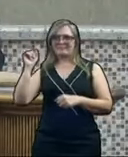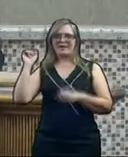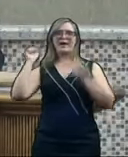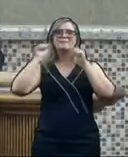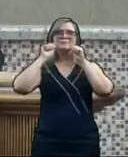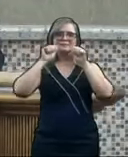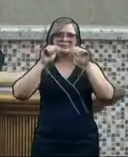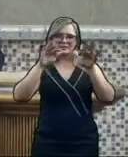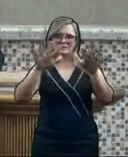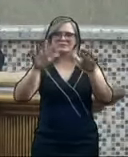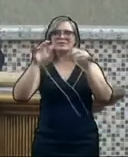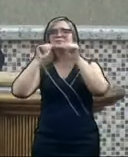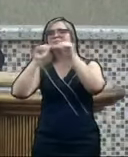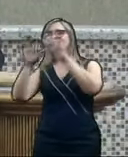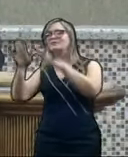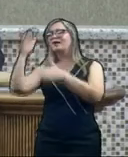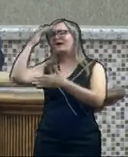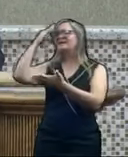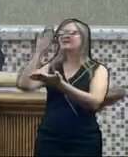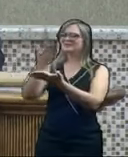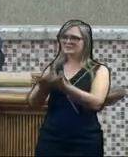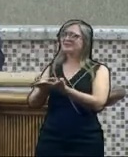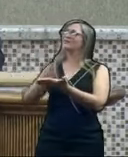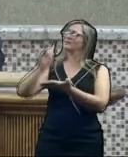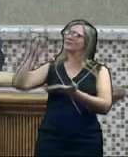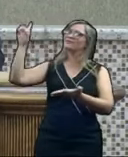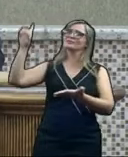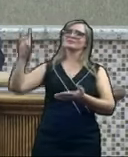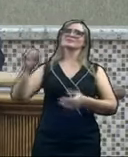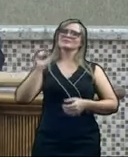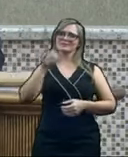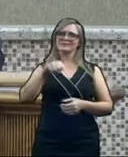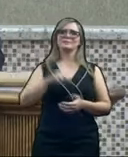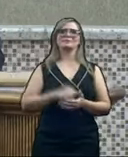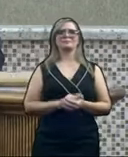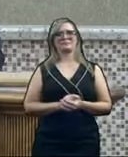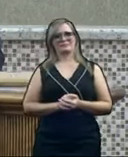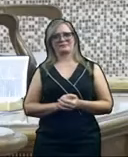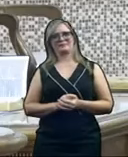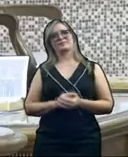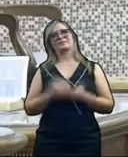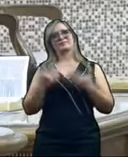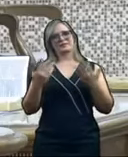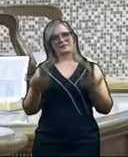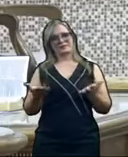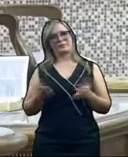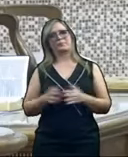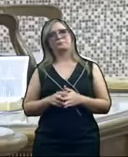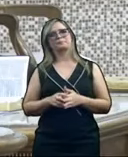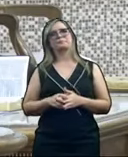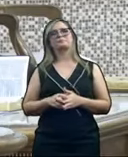falou contigo que tem uma promessa no seu coração se Deus prometeu Jacó eu vou te abençoar